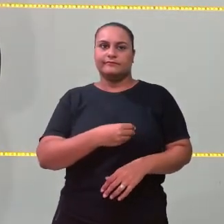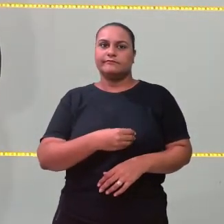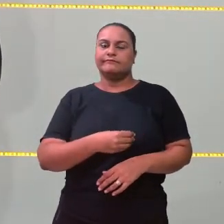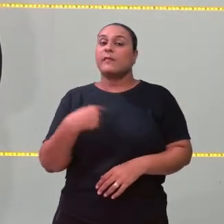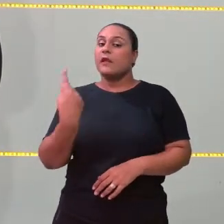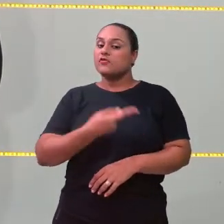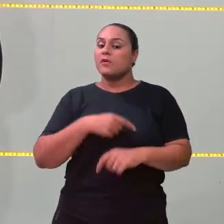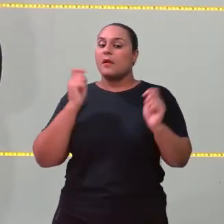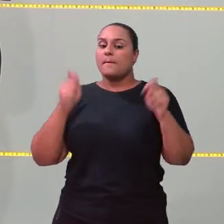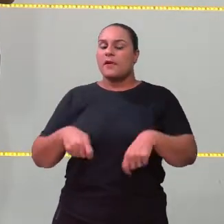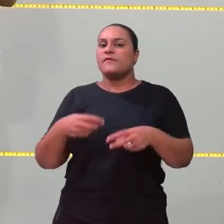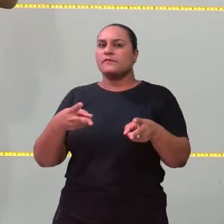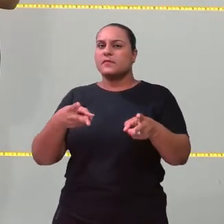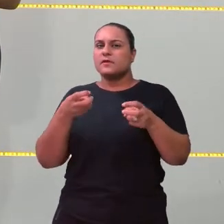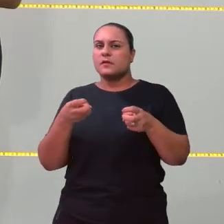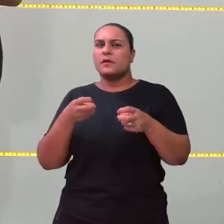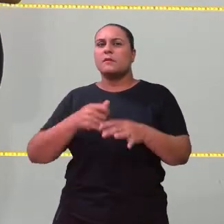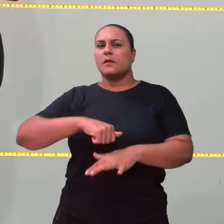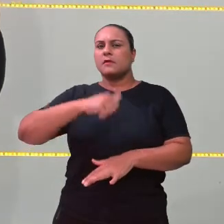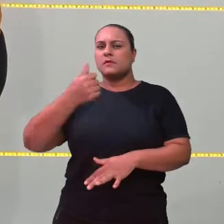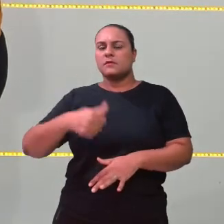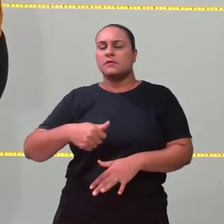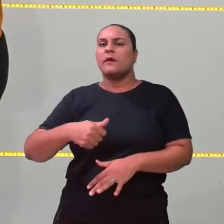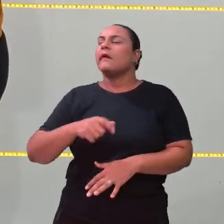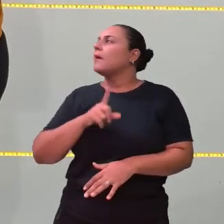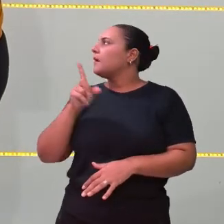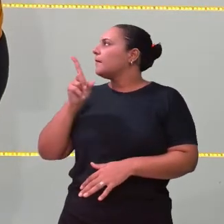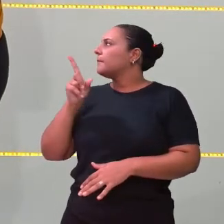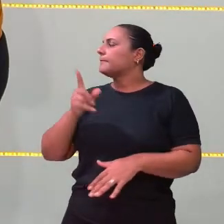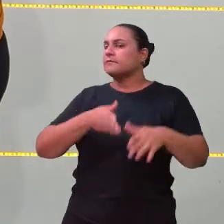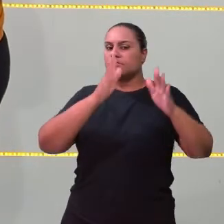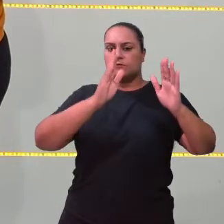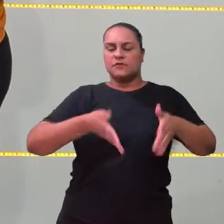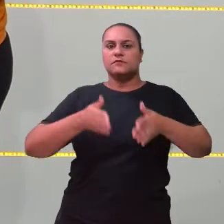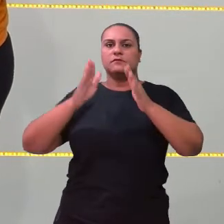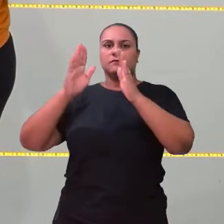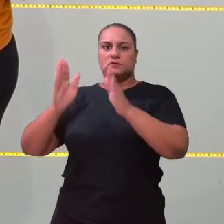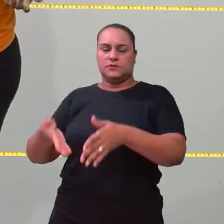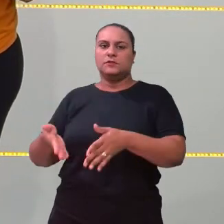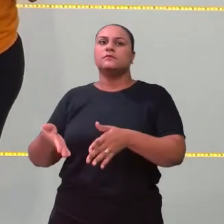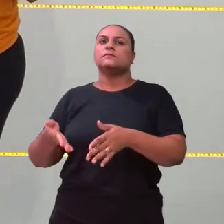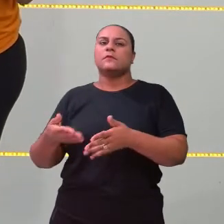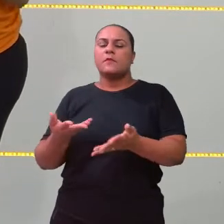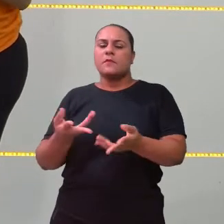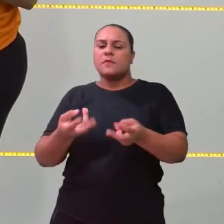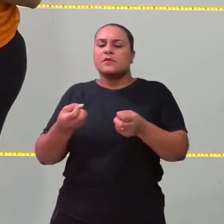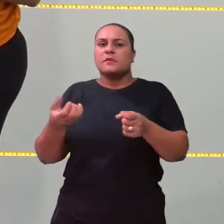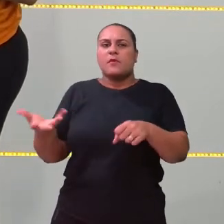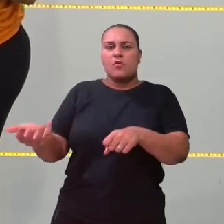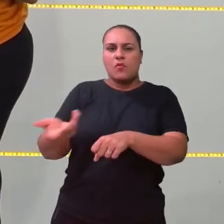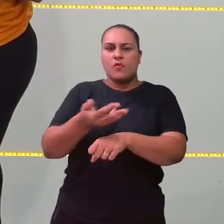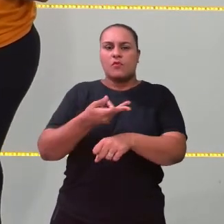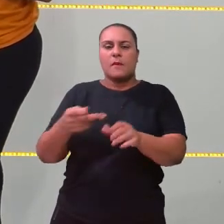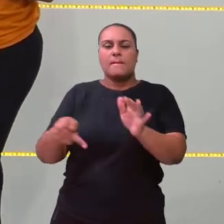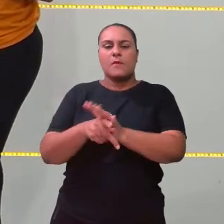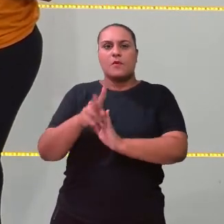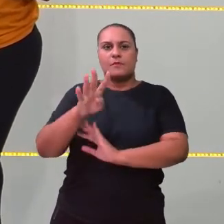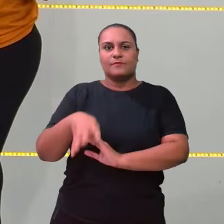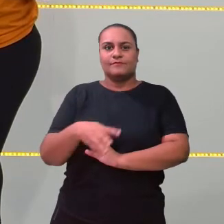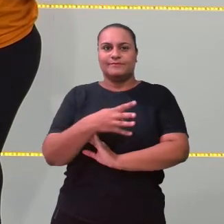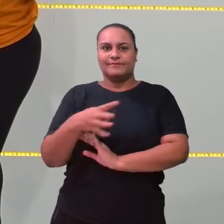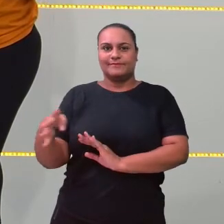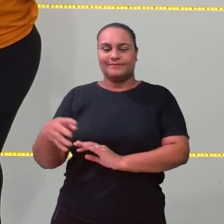significa cada coluna dessa, né? Então, a gente vai identificar aí os dados dessa tabela. Vamos lá.